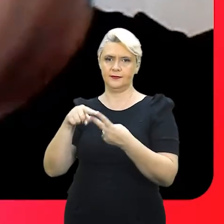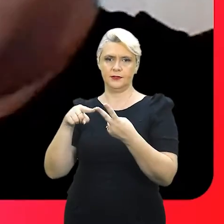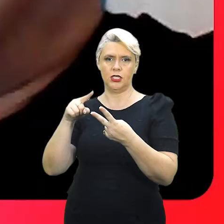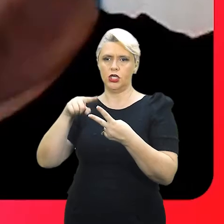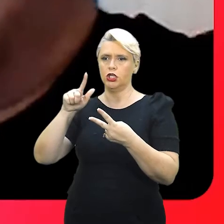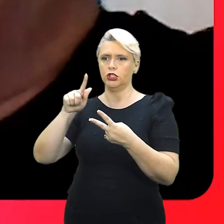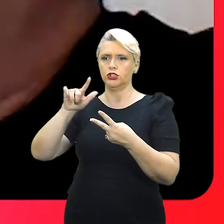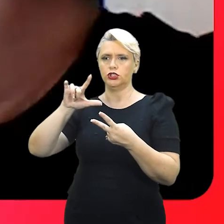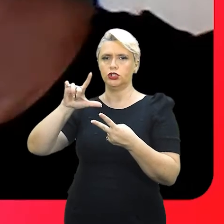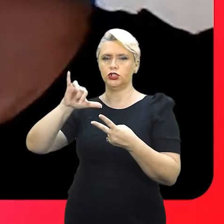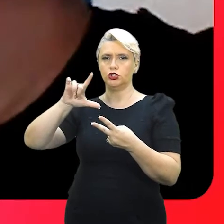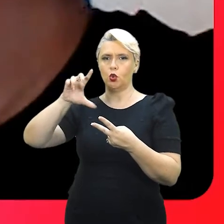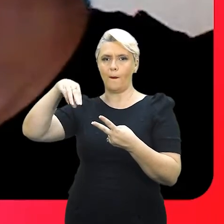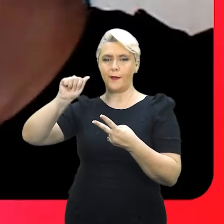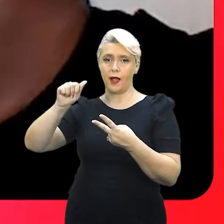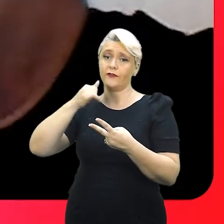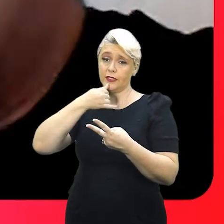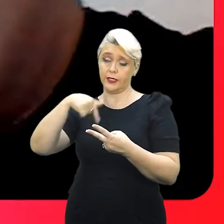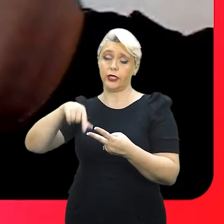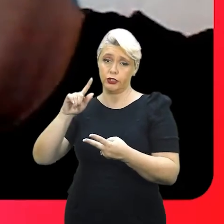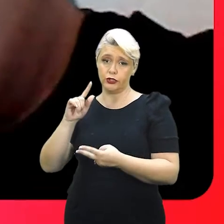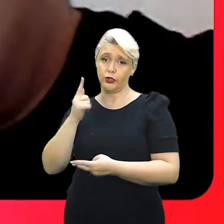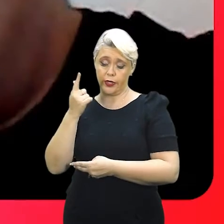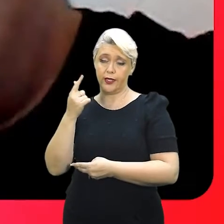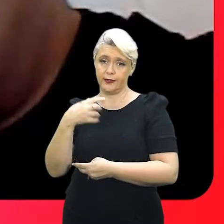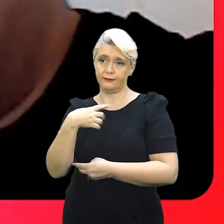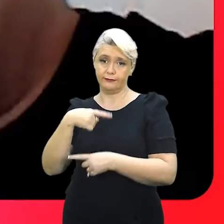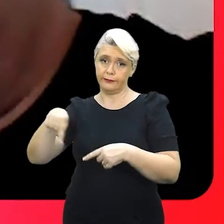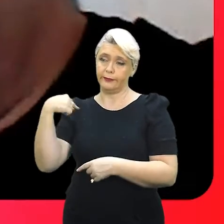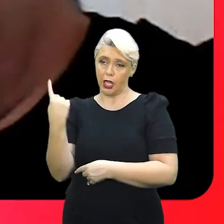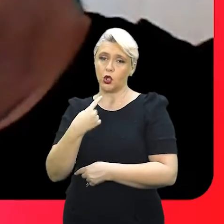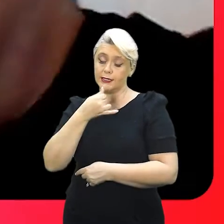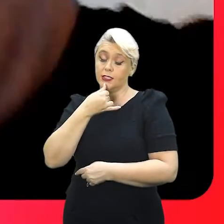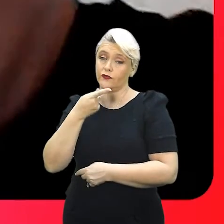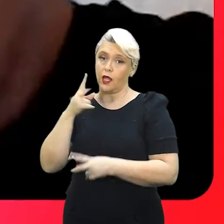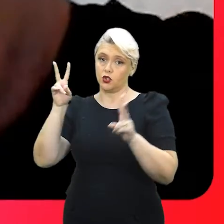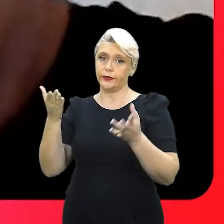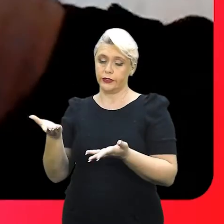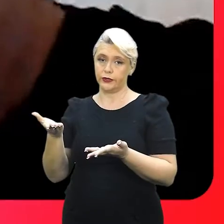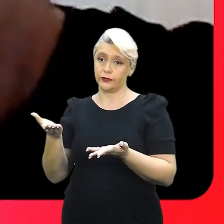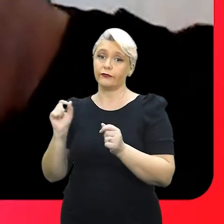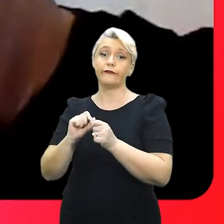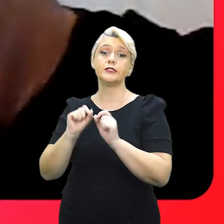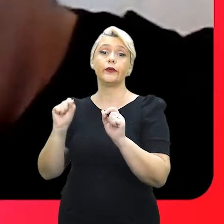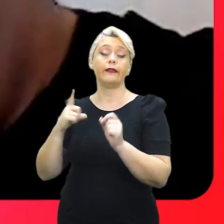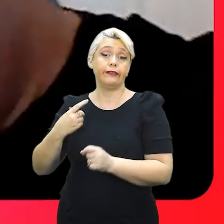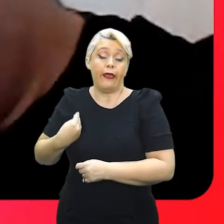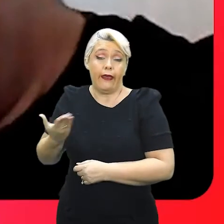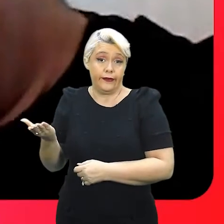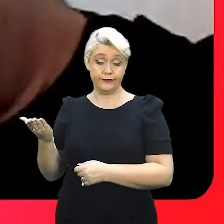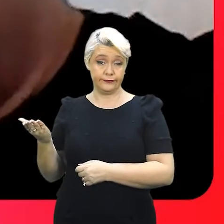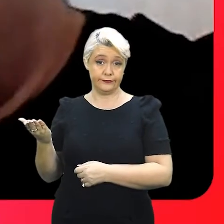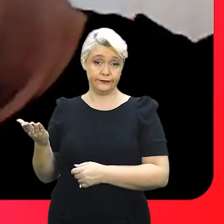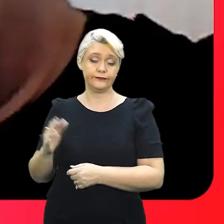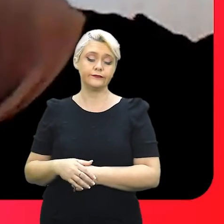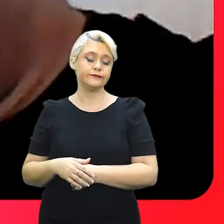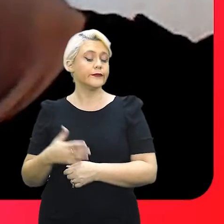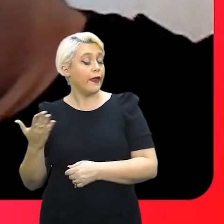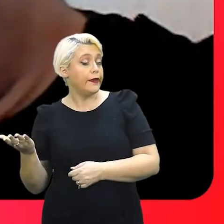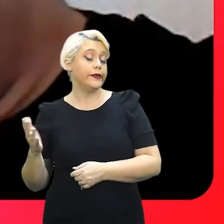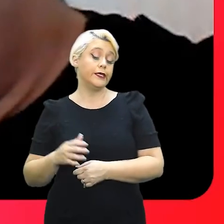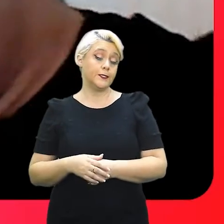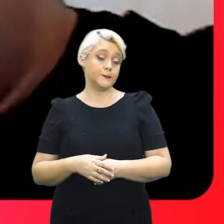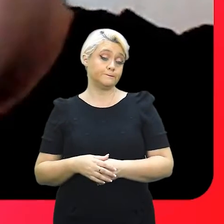Gilmar, infelizmente, é de Goiânia. Né? Para nós é triste ter que falar isso. Vai fazer o quê? Existe. E